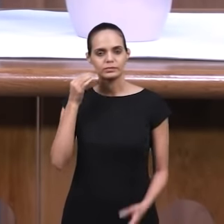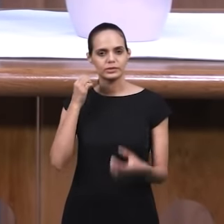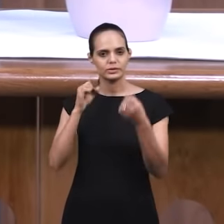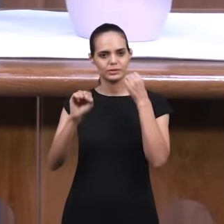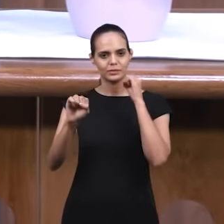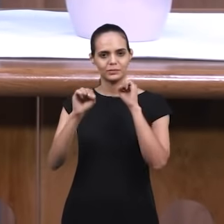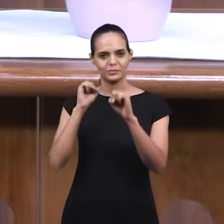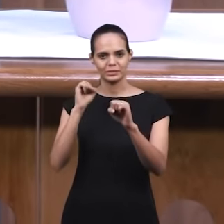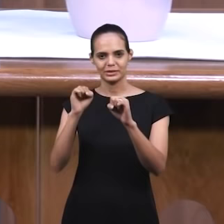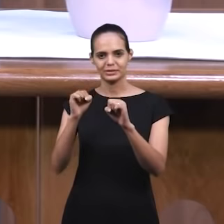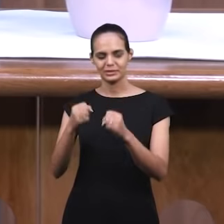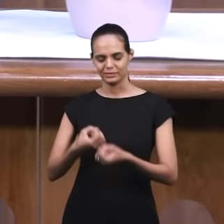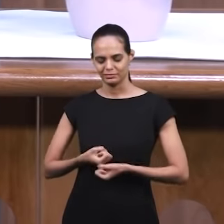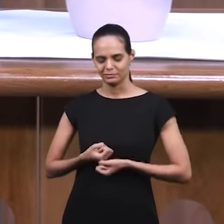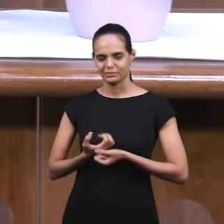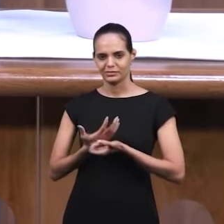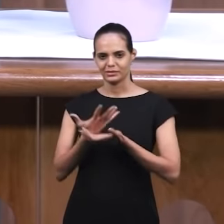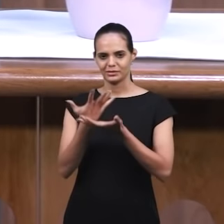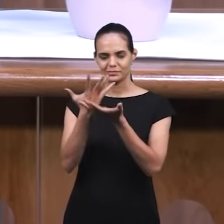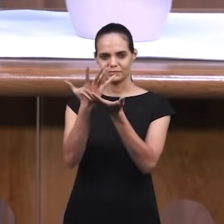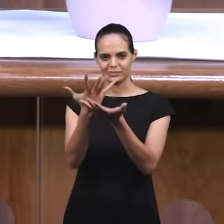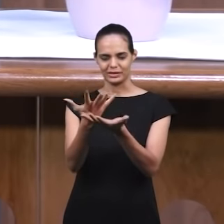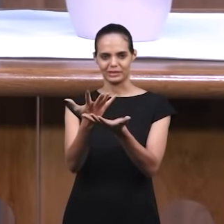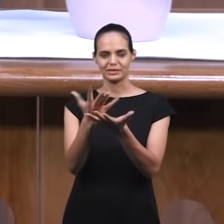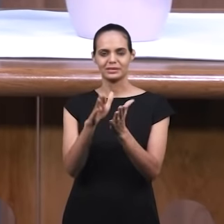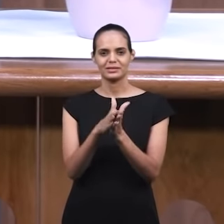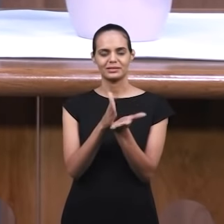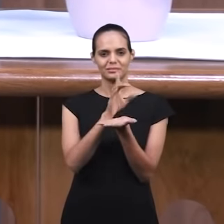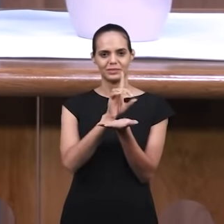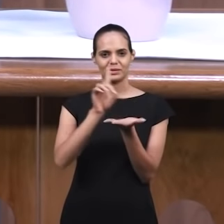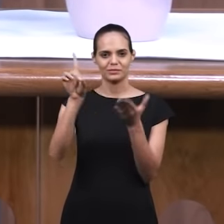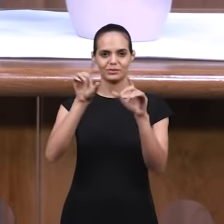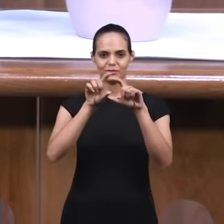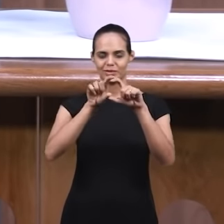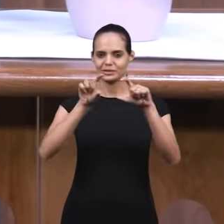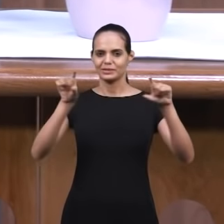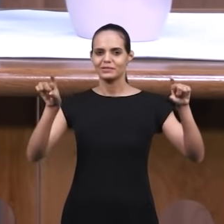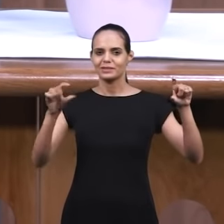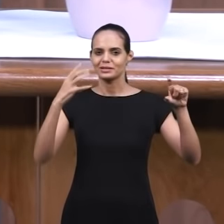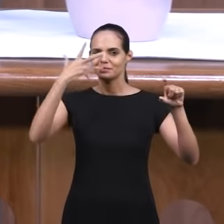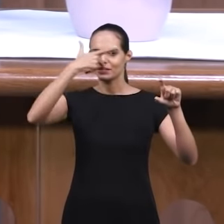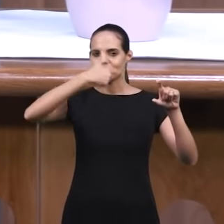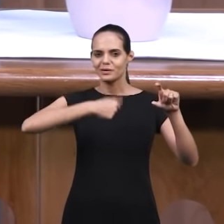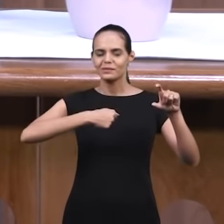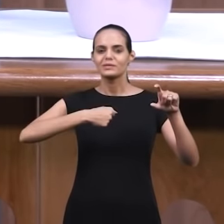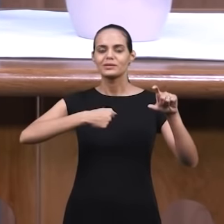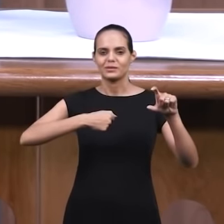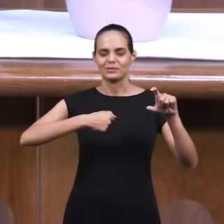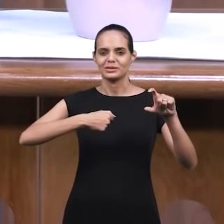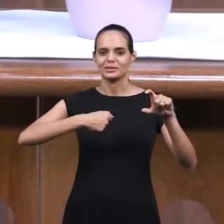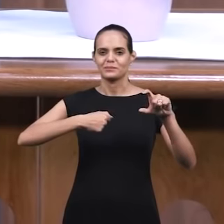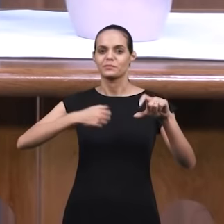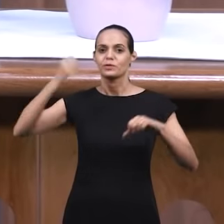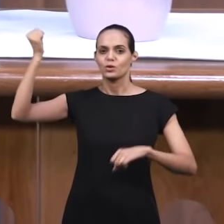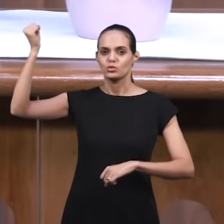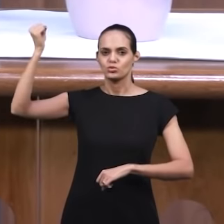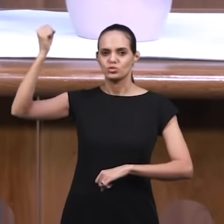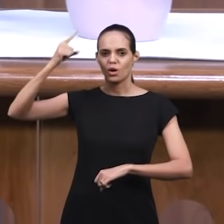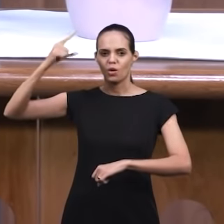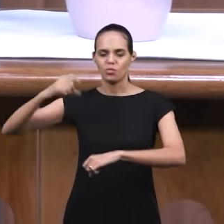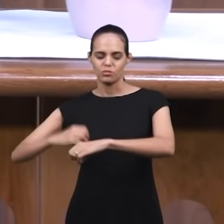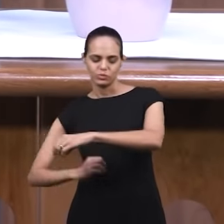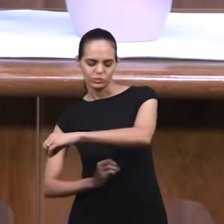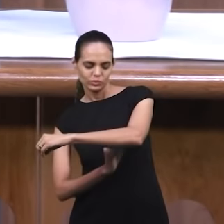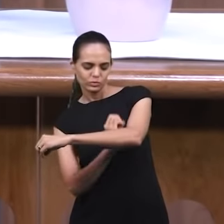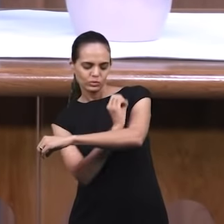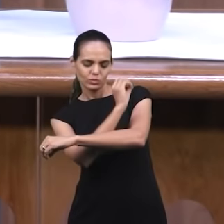expressa na Palavra de Deus esta frase tão maravilhosa: desde o nascimento do sol